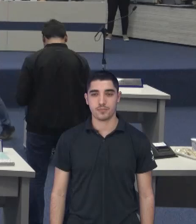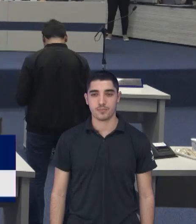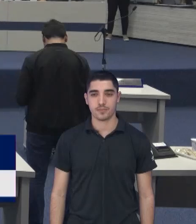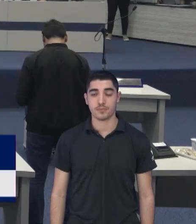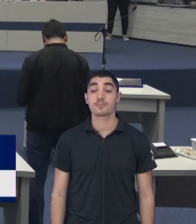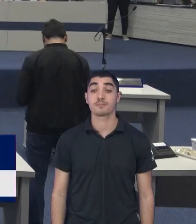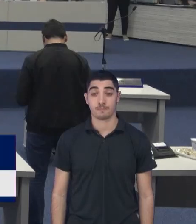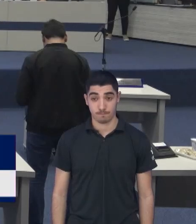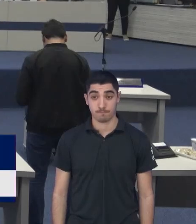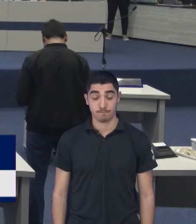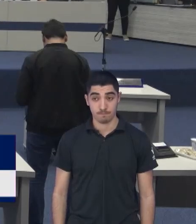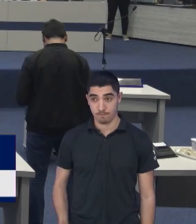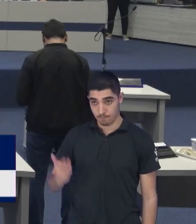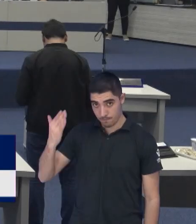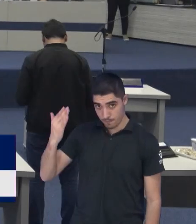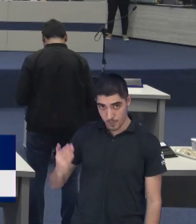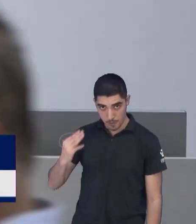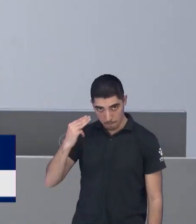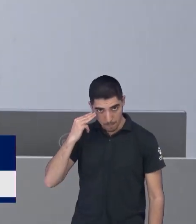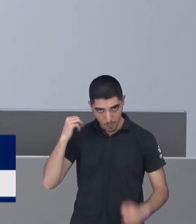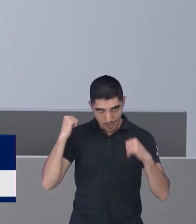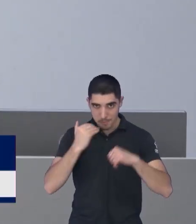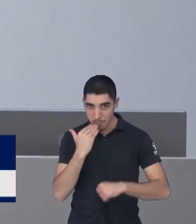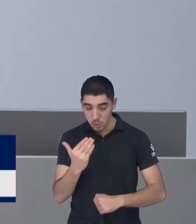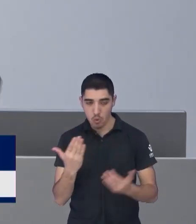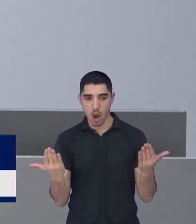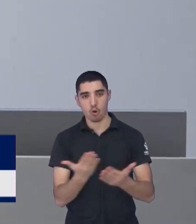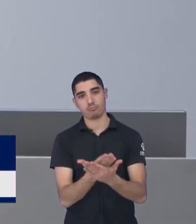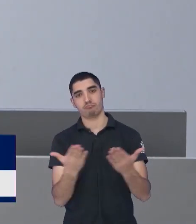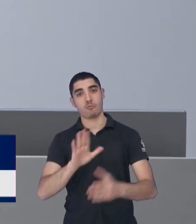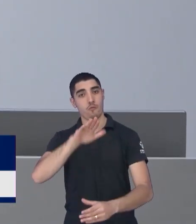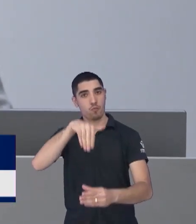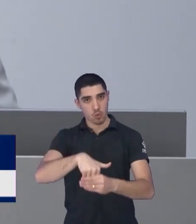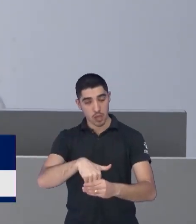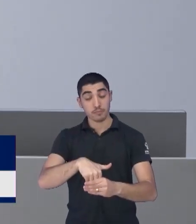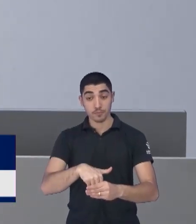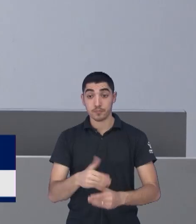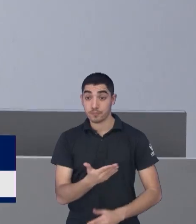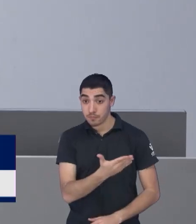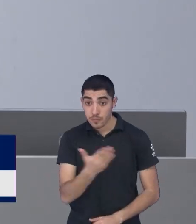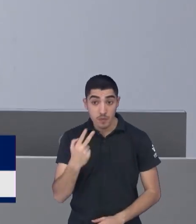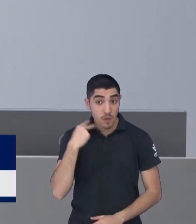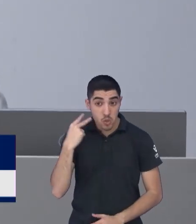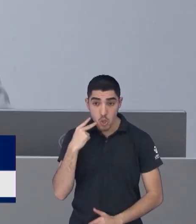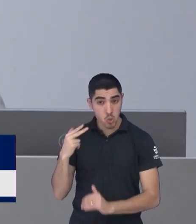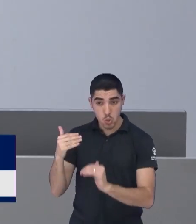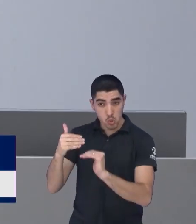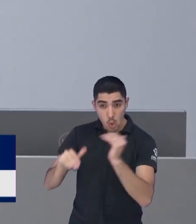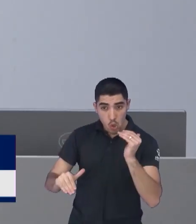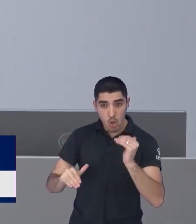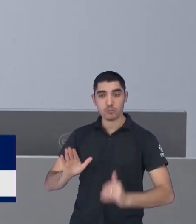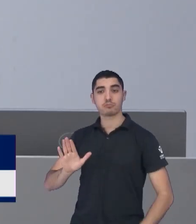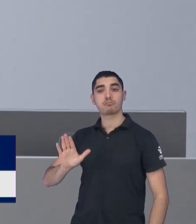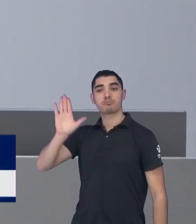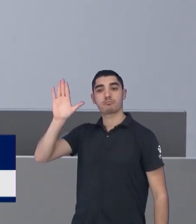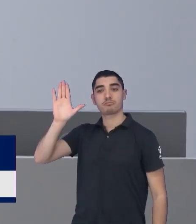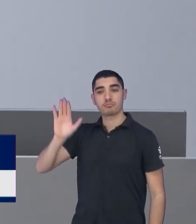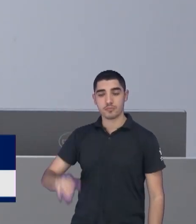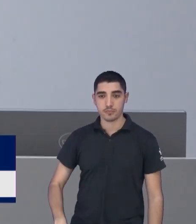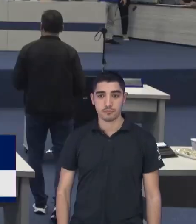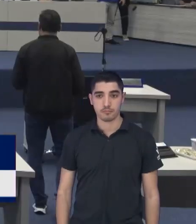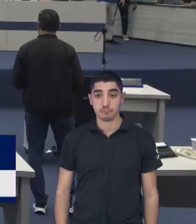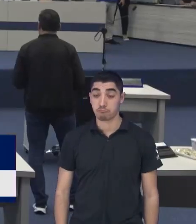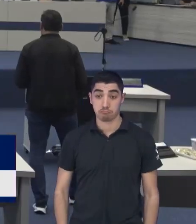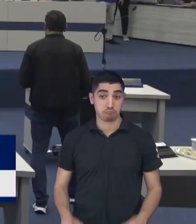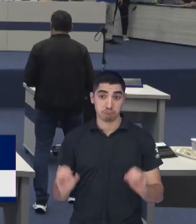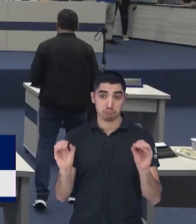Em votação, o pedido verbal do vereador Marcão da Academia. Vereadores favoráveis permaneçam como estão, os contrários que se manifestem.